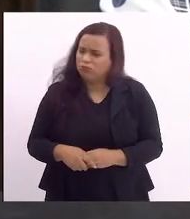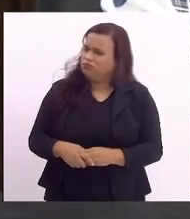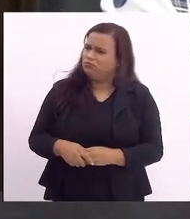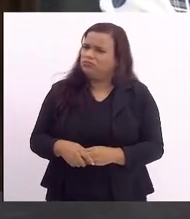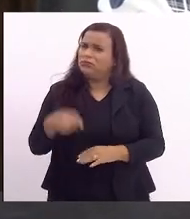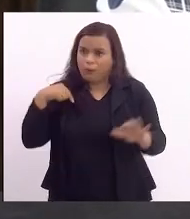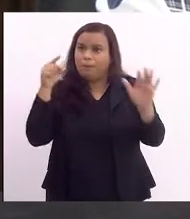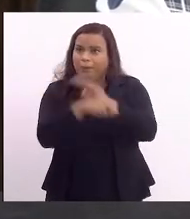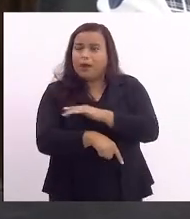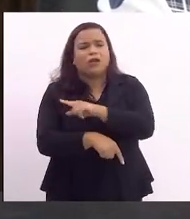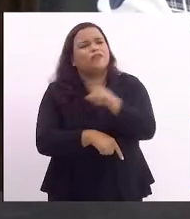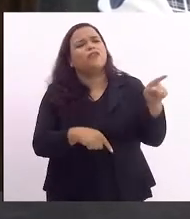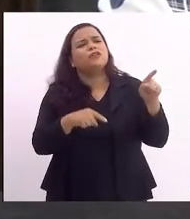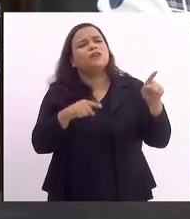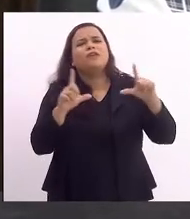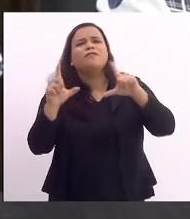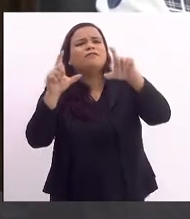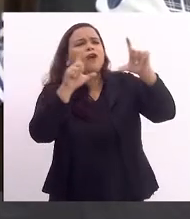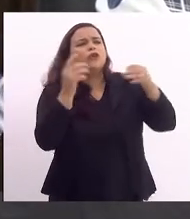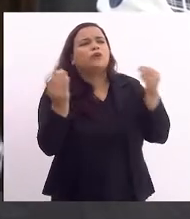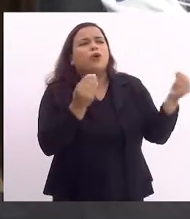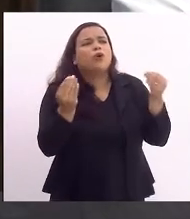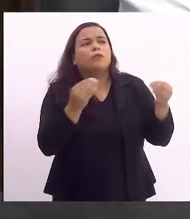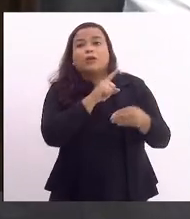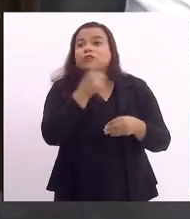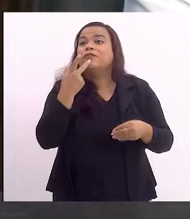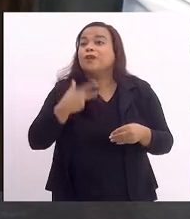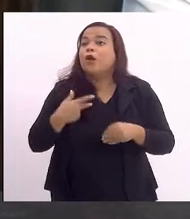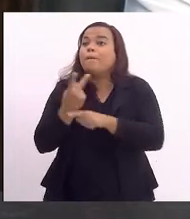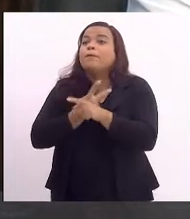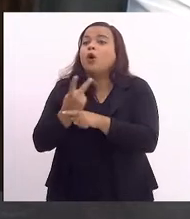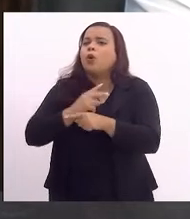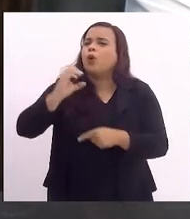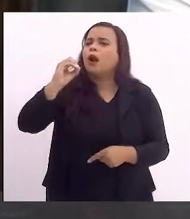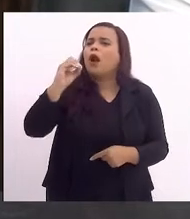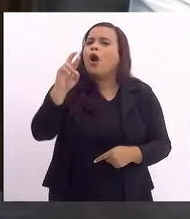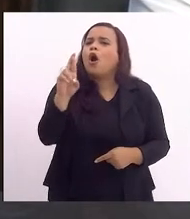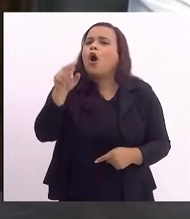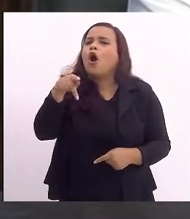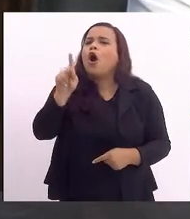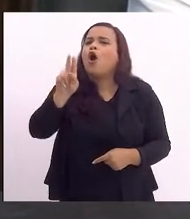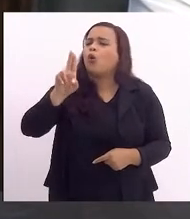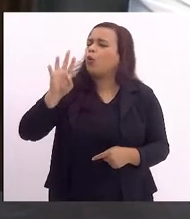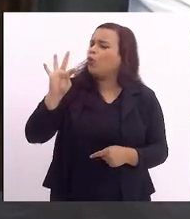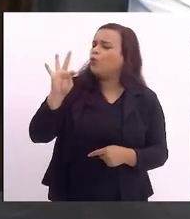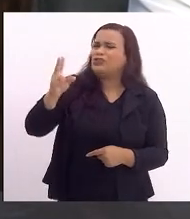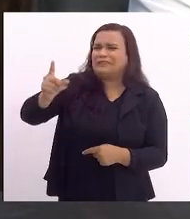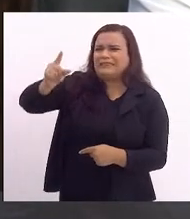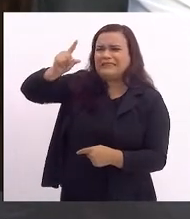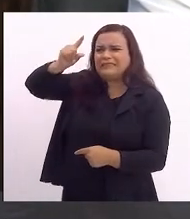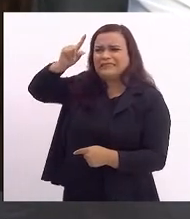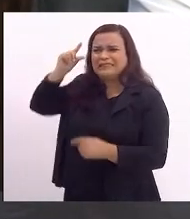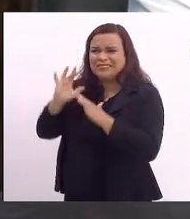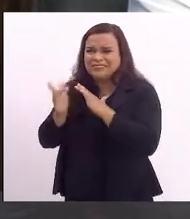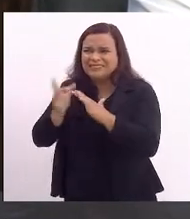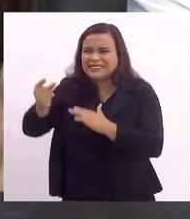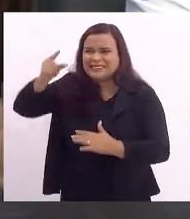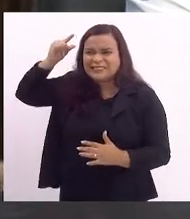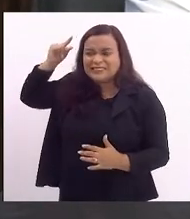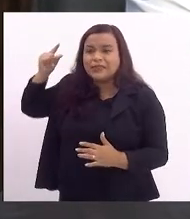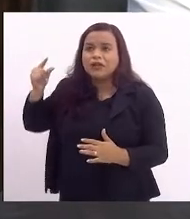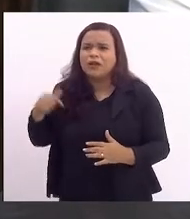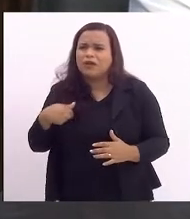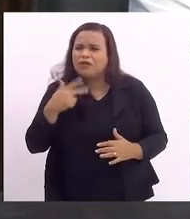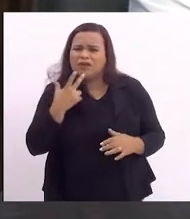Aí ele, a gente procura no Orkut. Tem um bom tempo, tá, gente? Isso que eu pergunto. Procura no Orkut. Eu falei, mas aquele ali está parecendo que está no momento